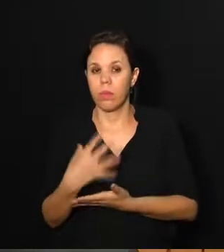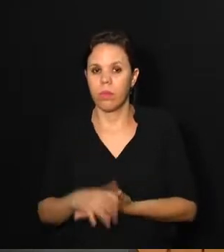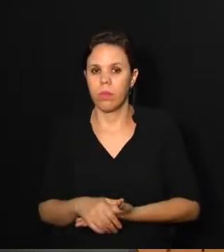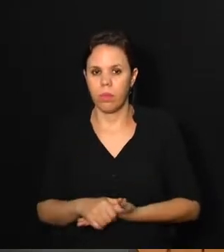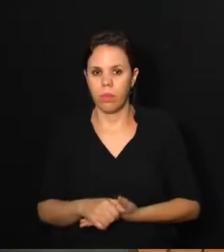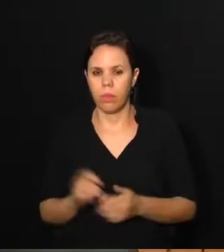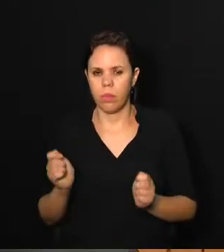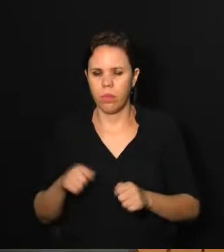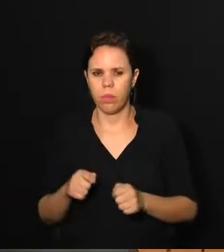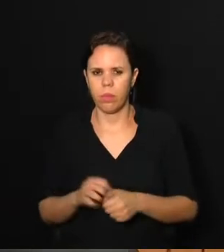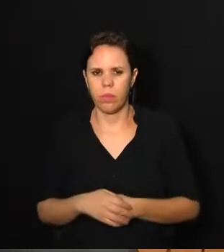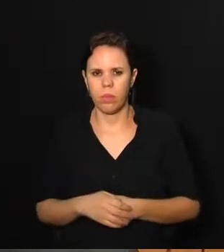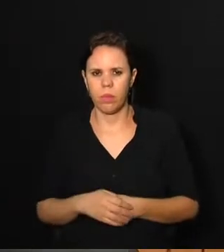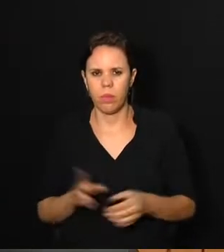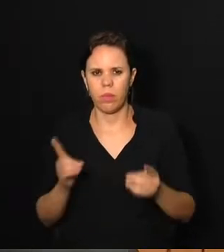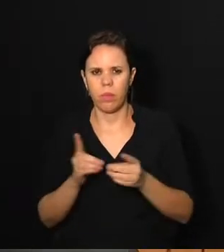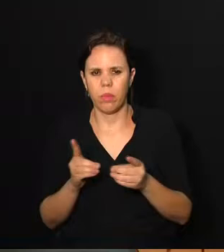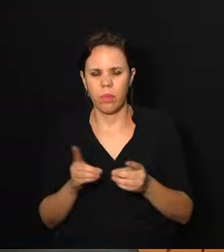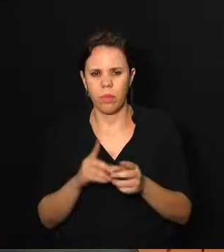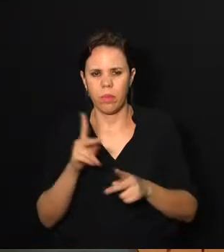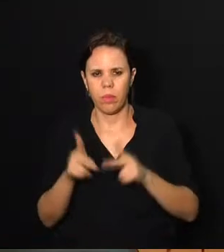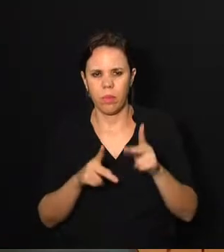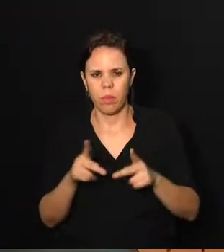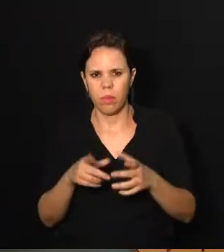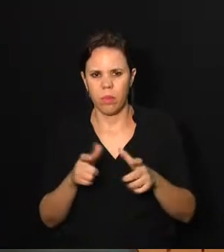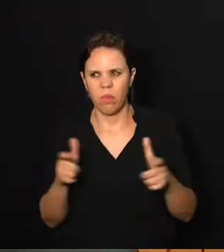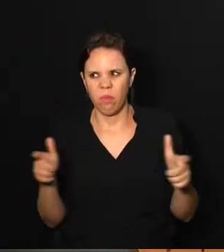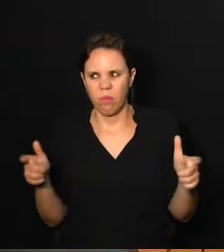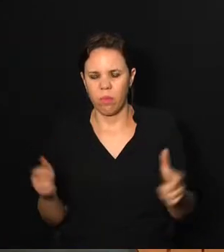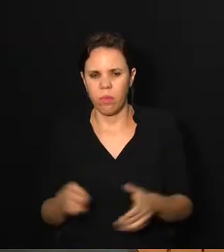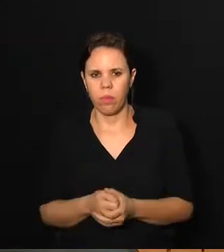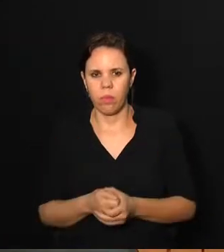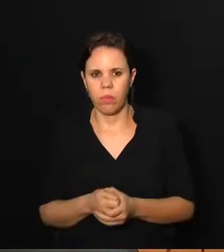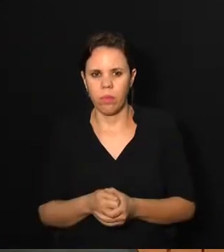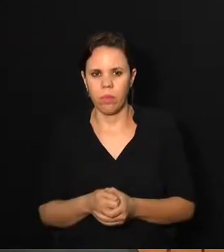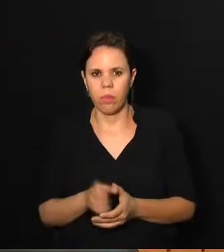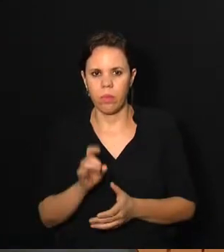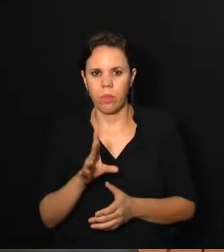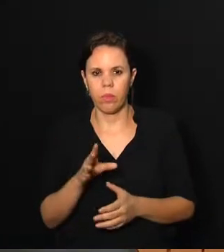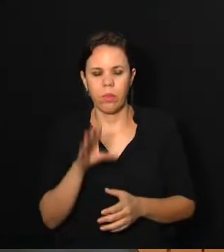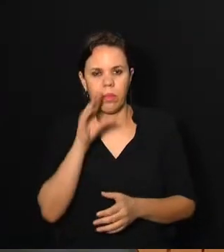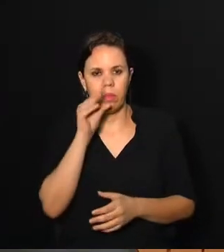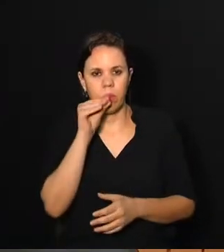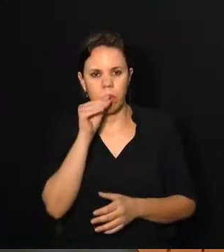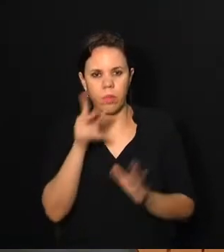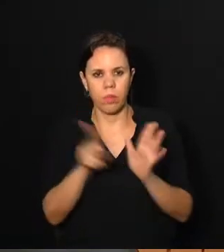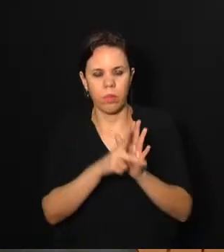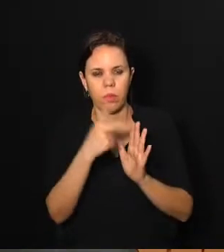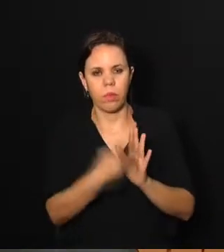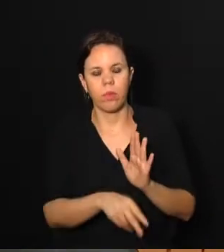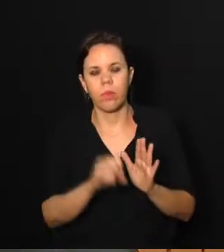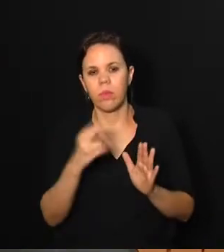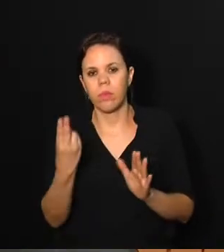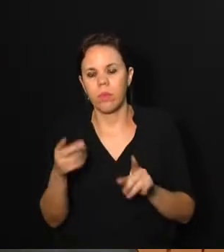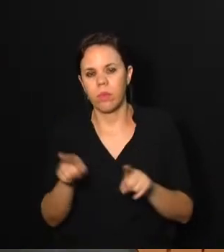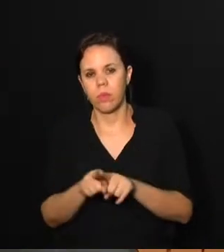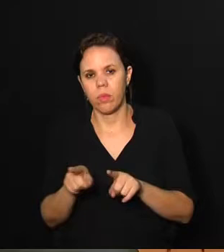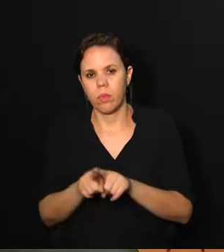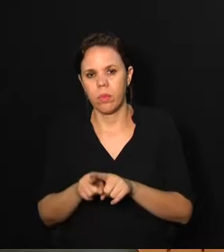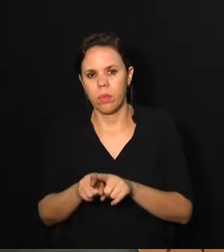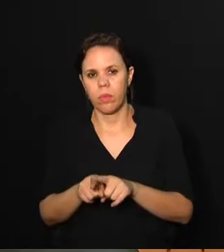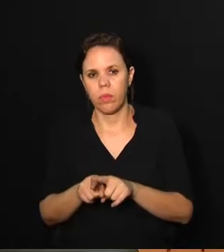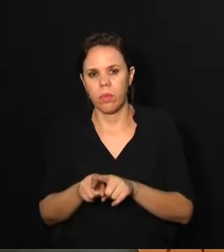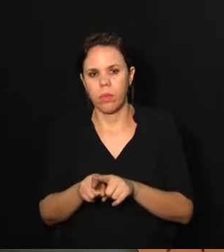É possível atender a uma população idosa crescente apenas com servidores próprios? Ou será que o município